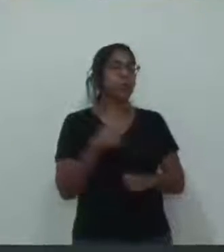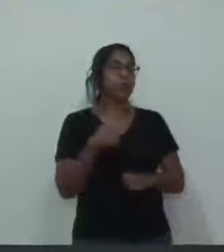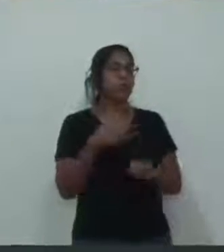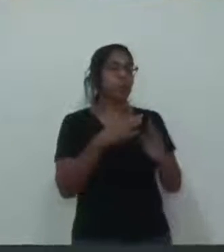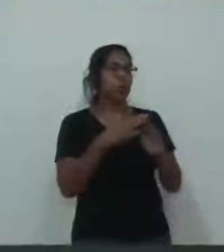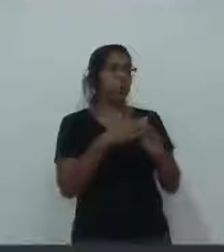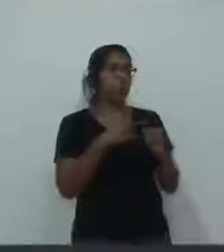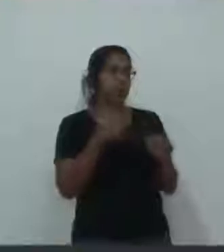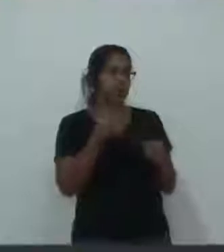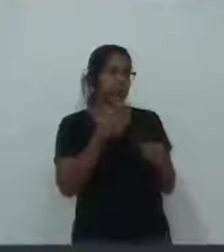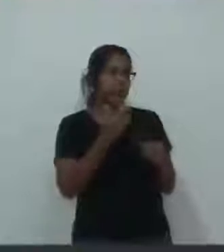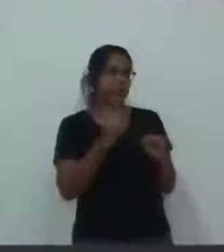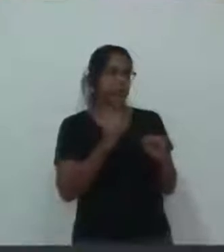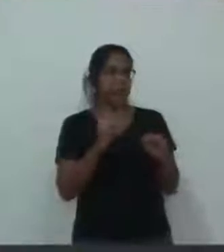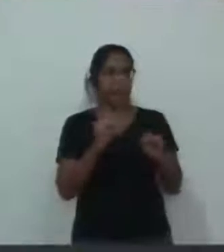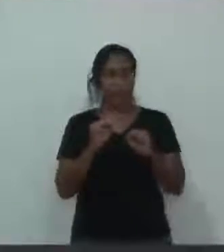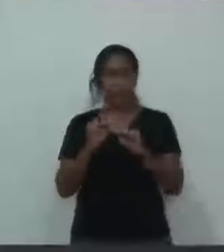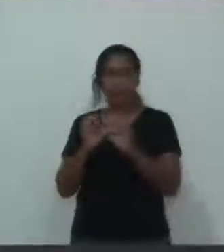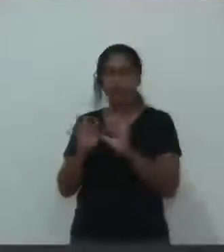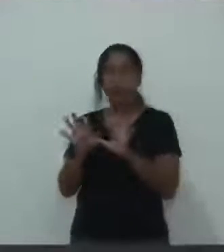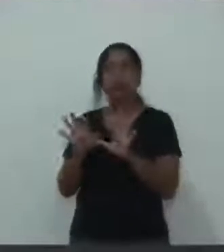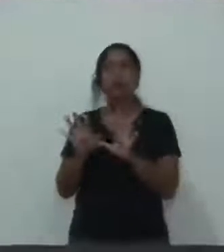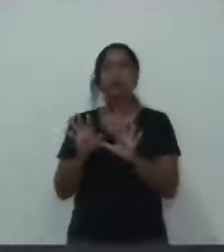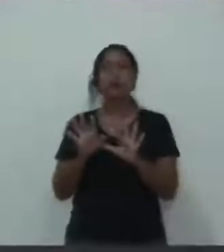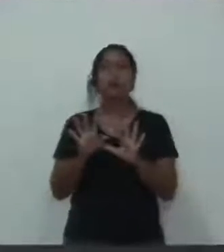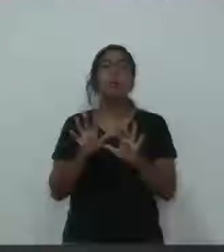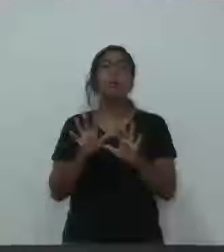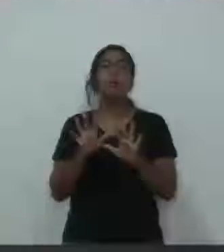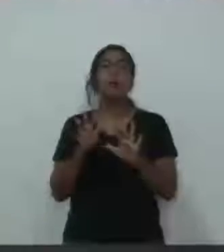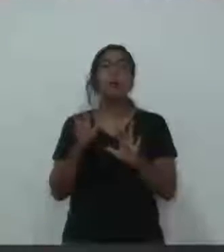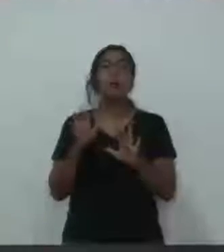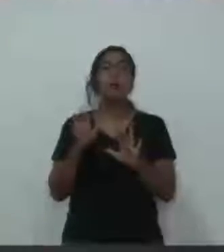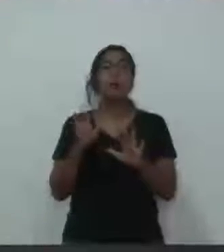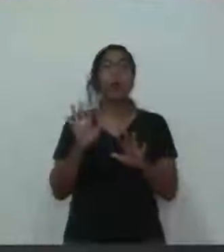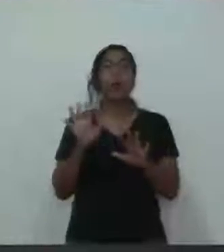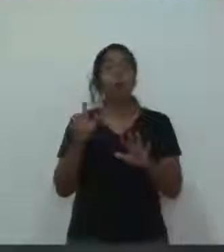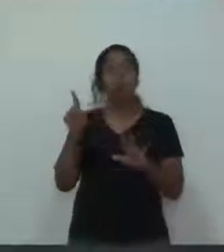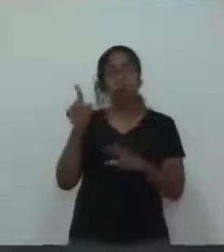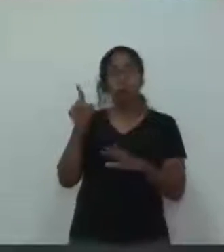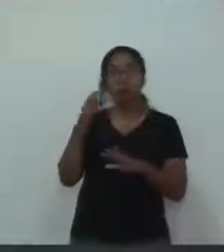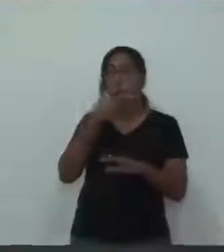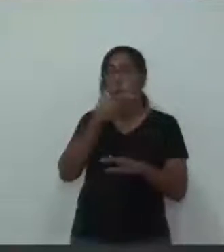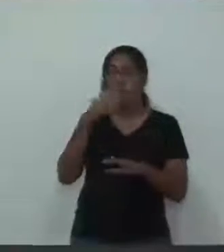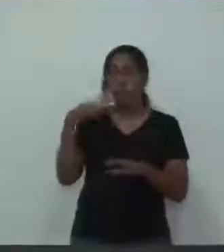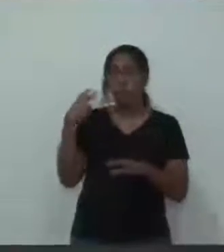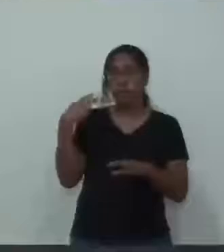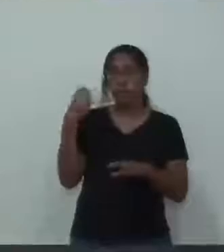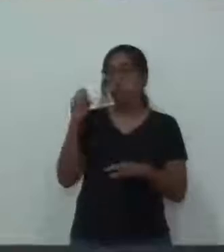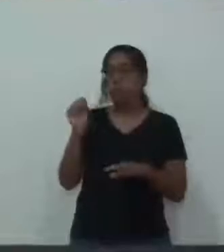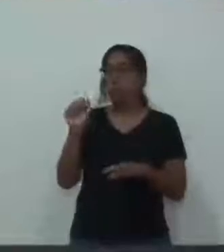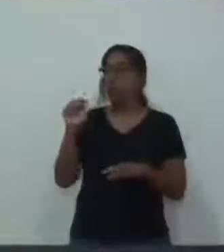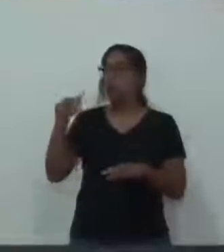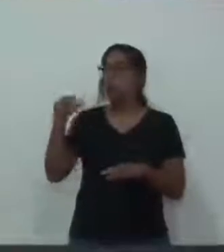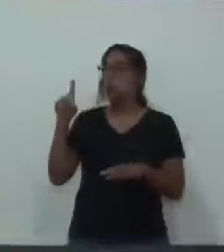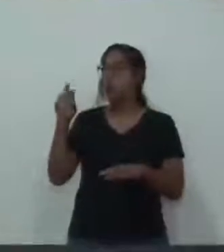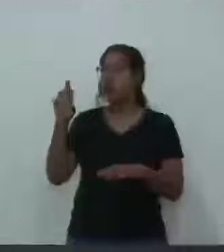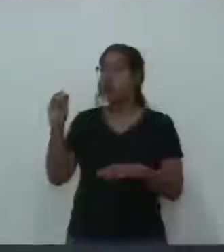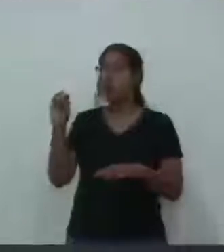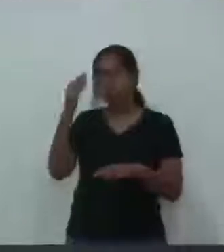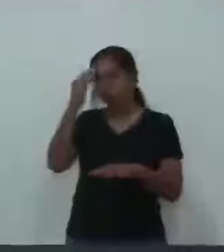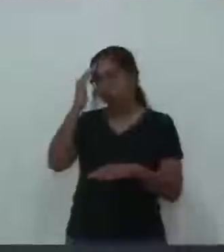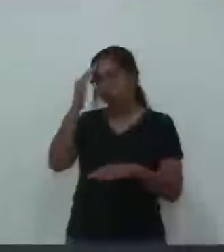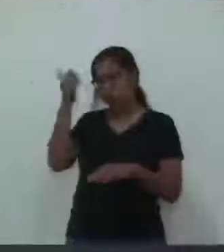rapidamente, Tem a palavra, presidente. Até para dizer para o Sandro que eu entendi a sua intenção, mas a emenda que